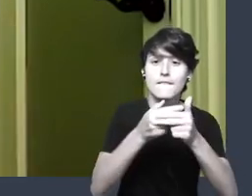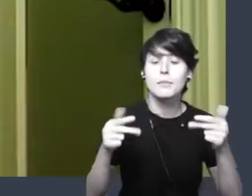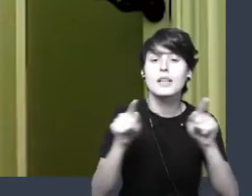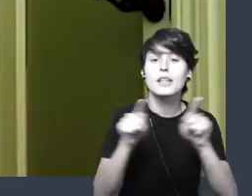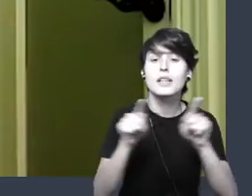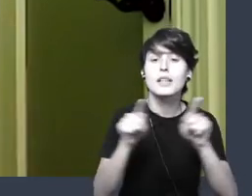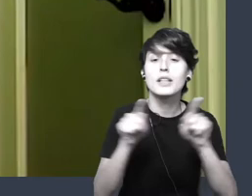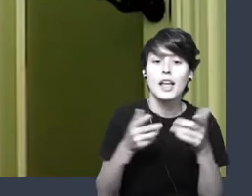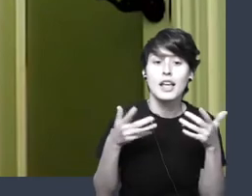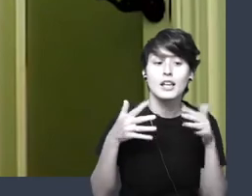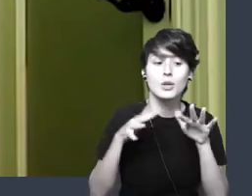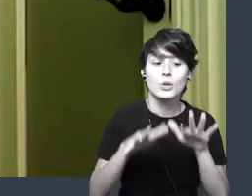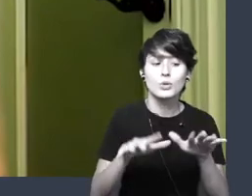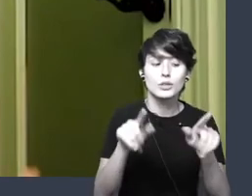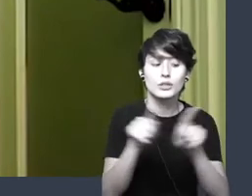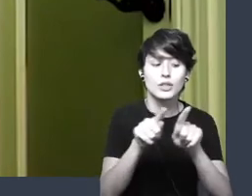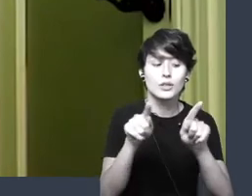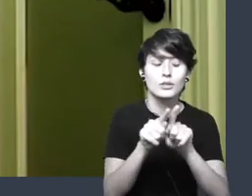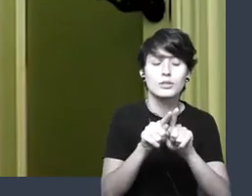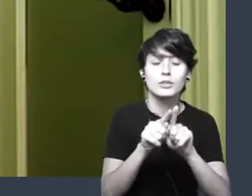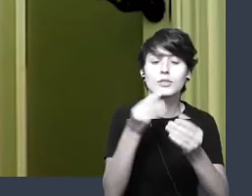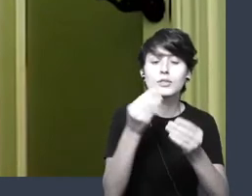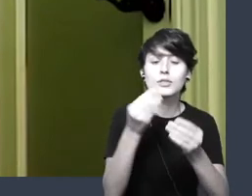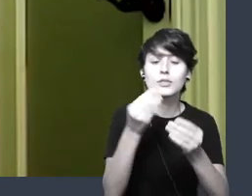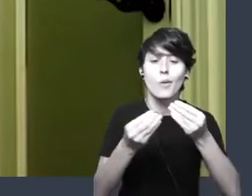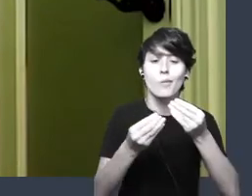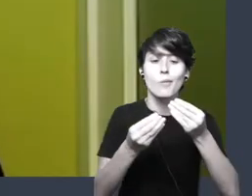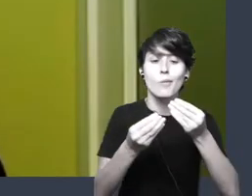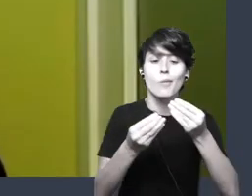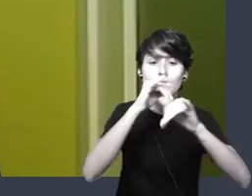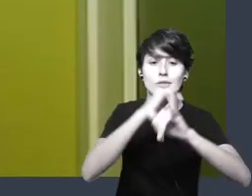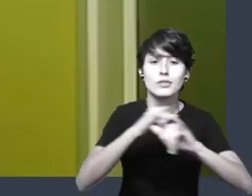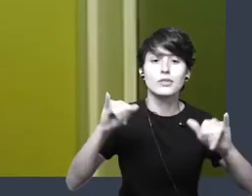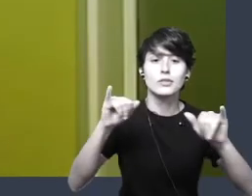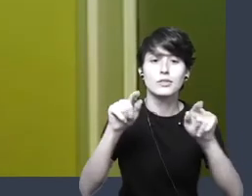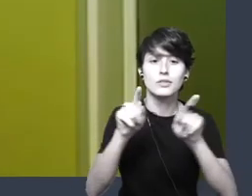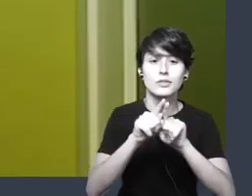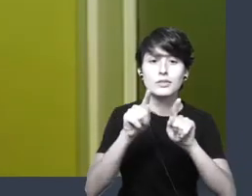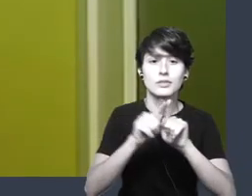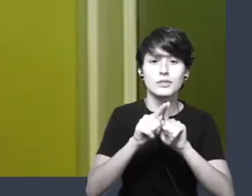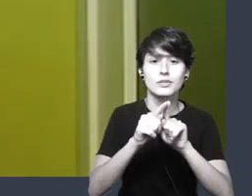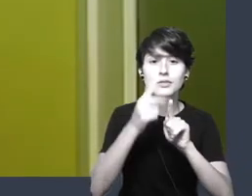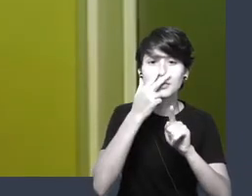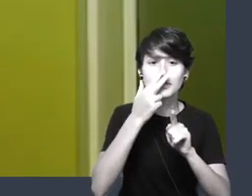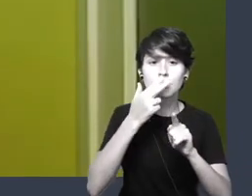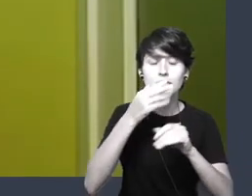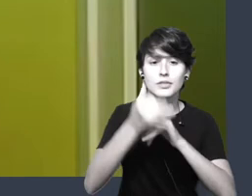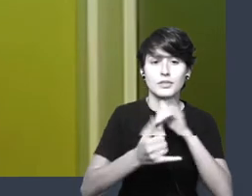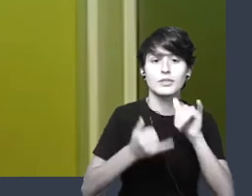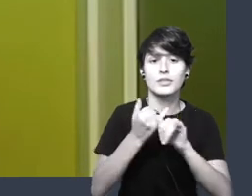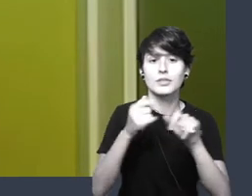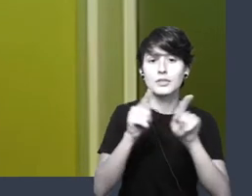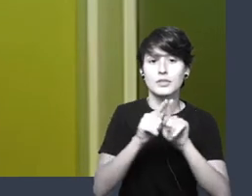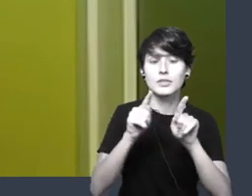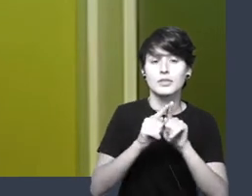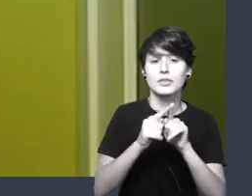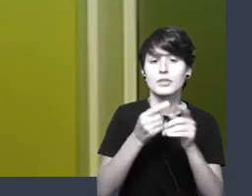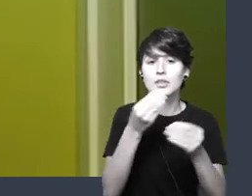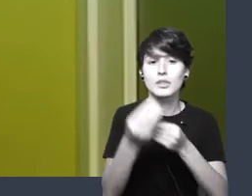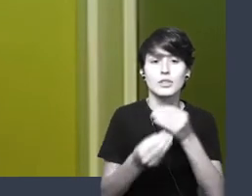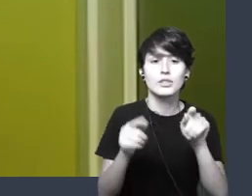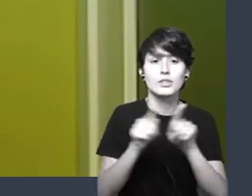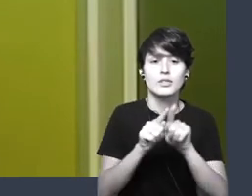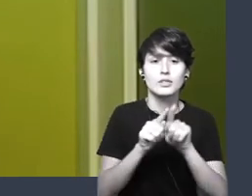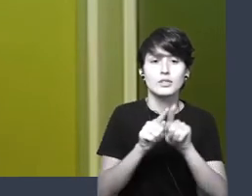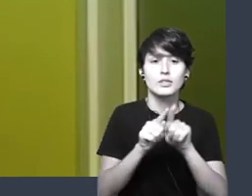conclusão dessa palestra, e a mensagem é o seguinte, é que a gente precisa lutar contra o fato de que os dados eles